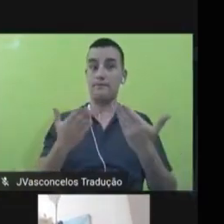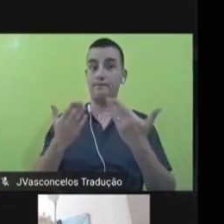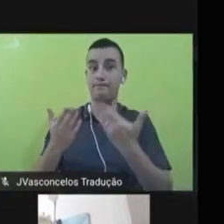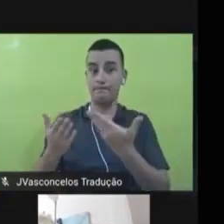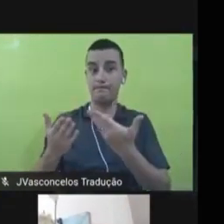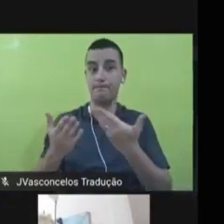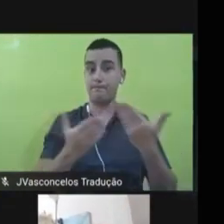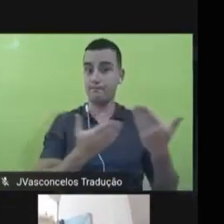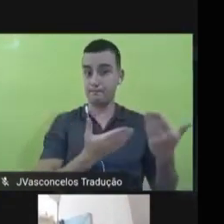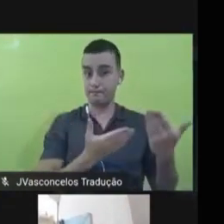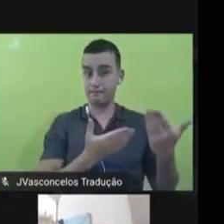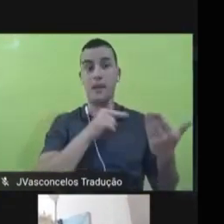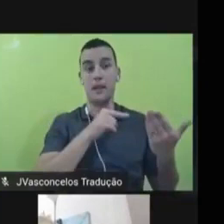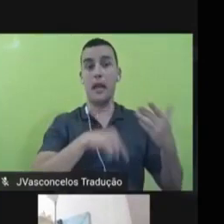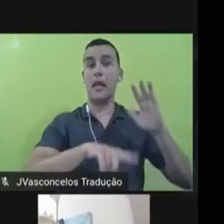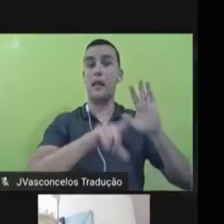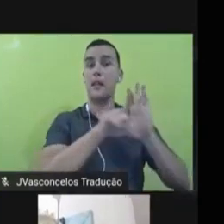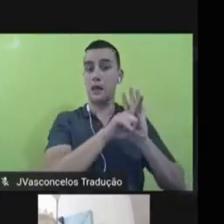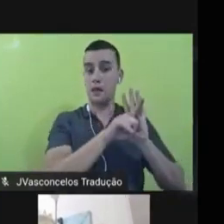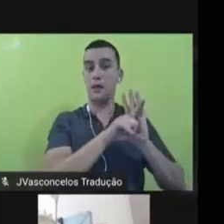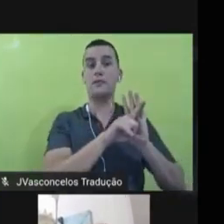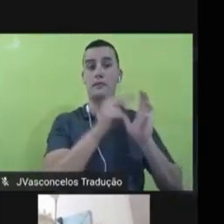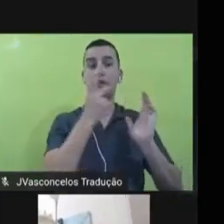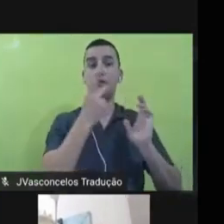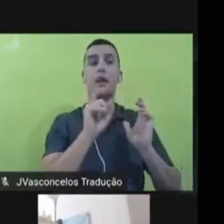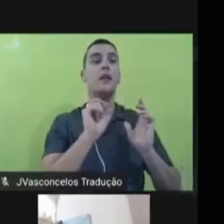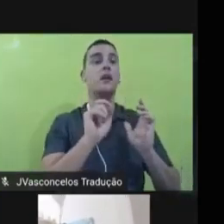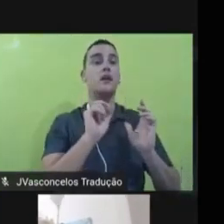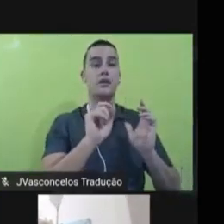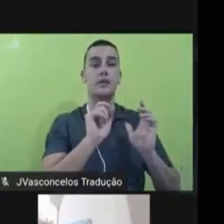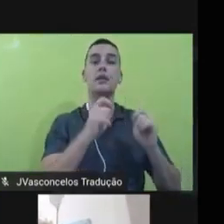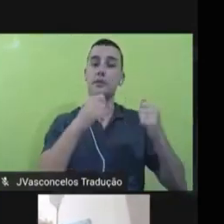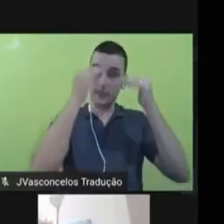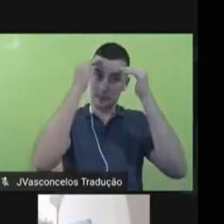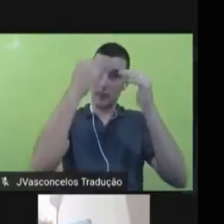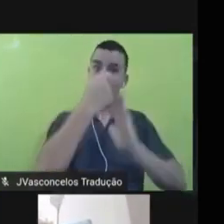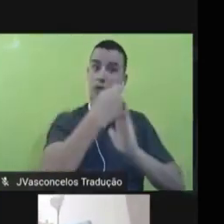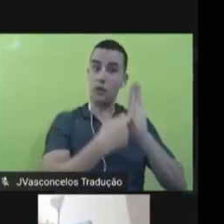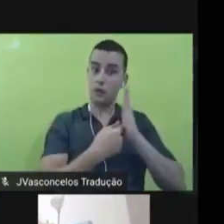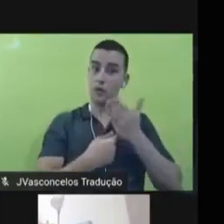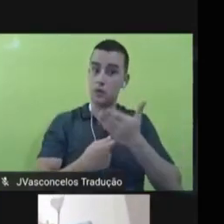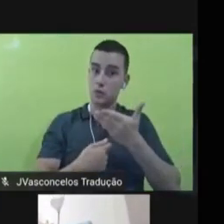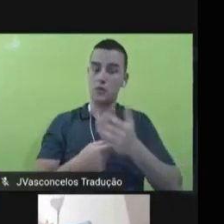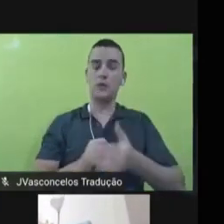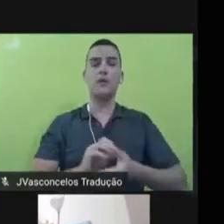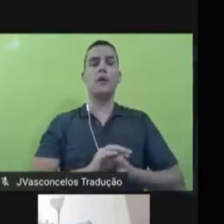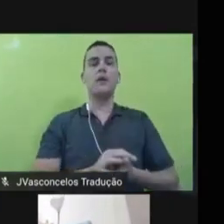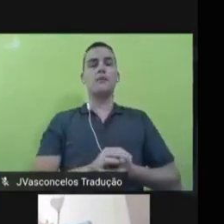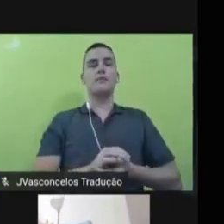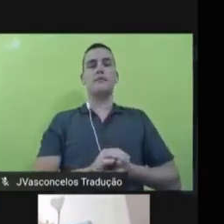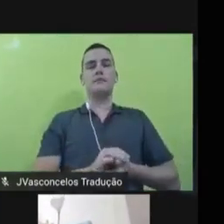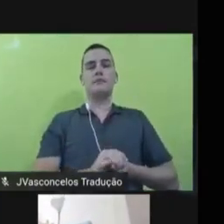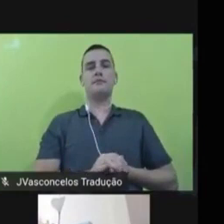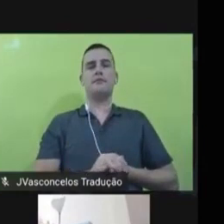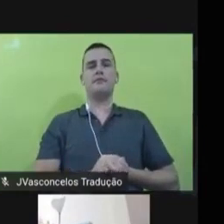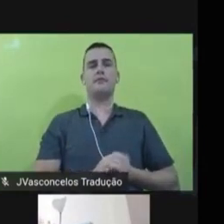na legislação quando formos, enfim, definir. O decreto